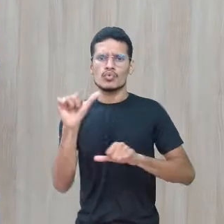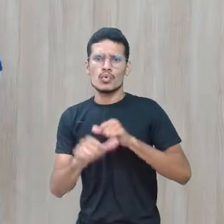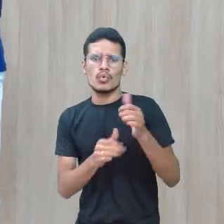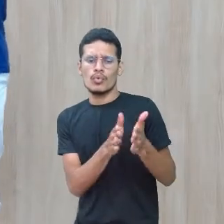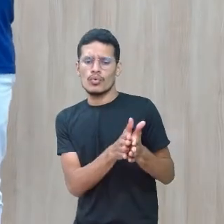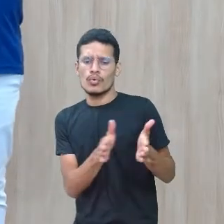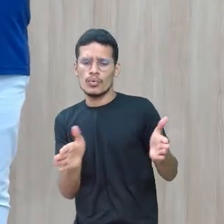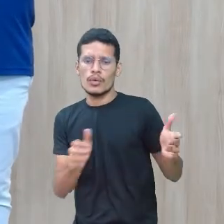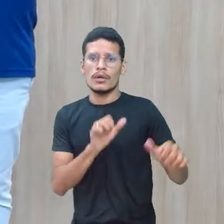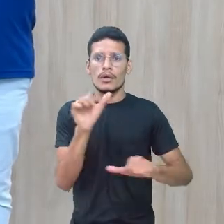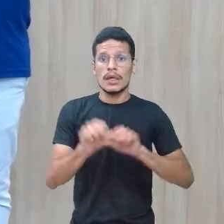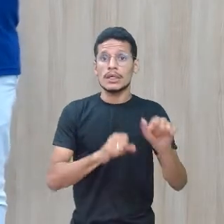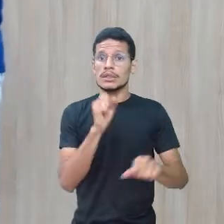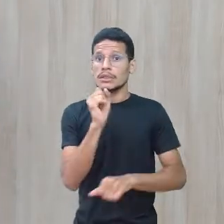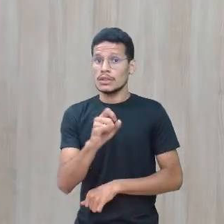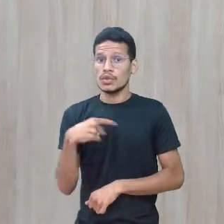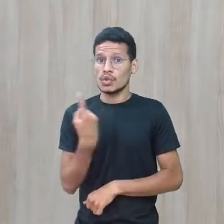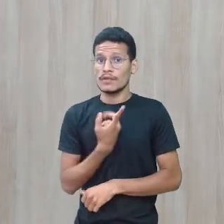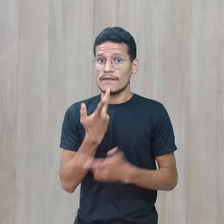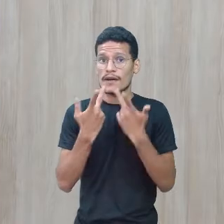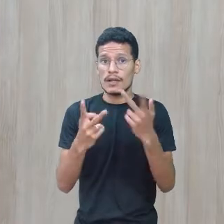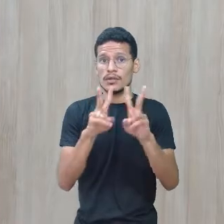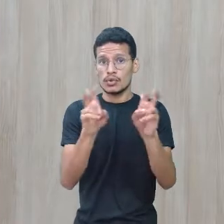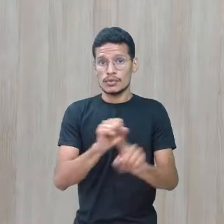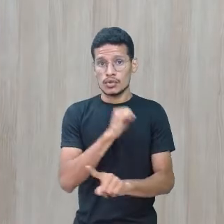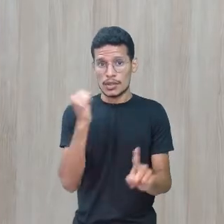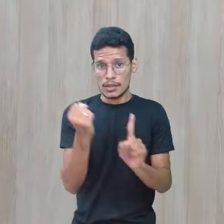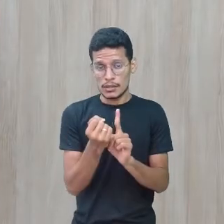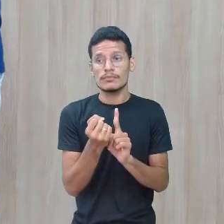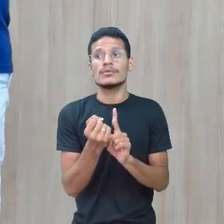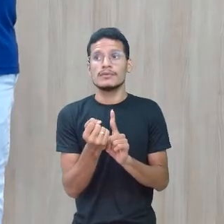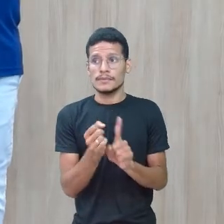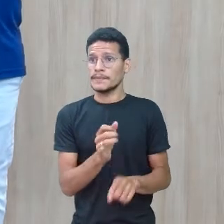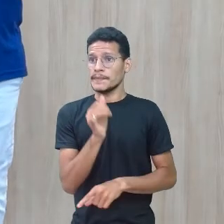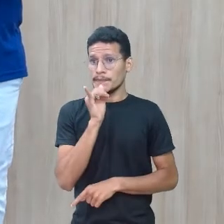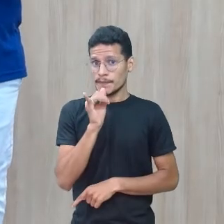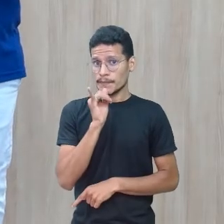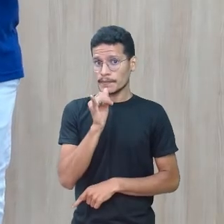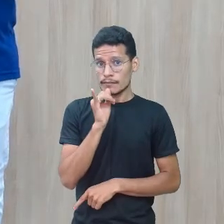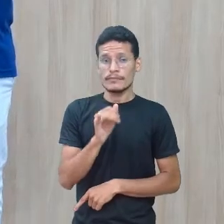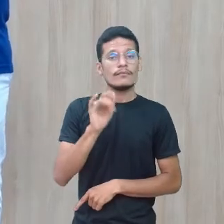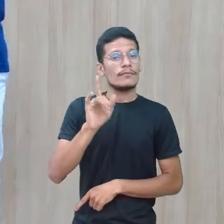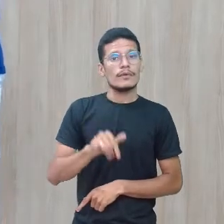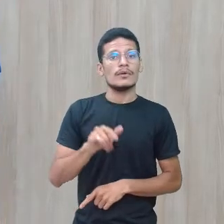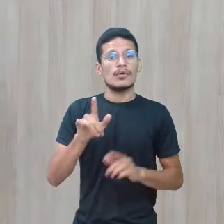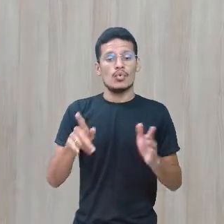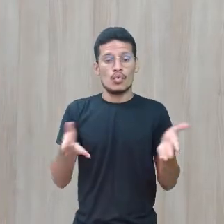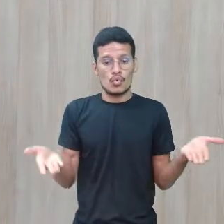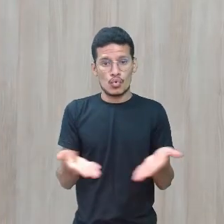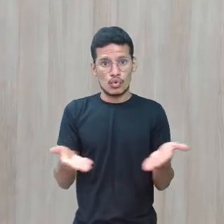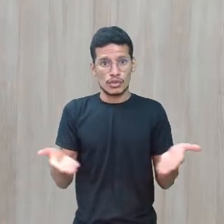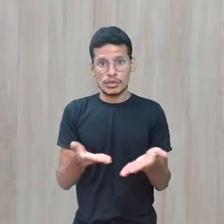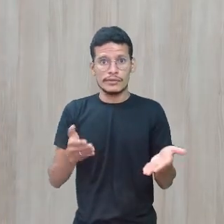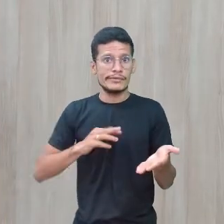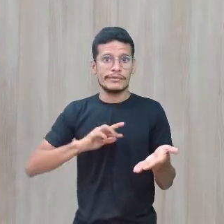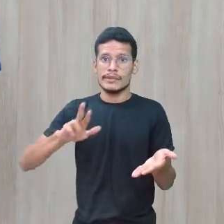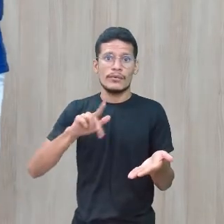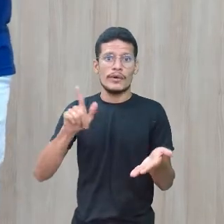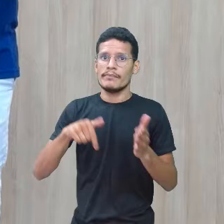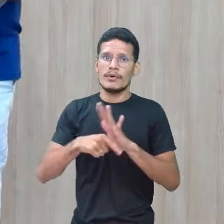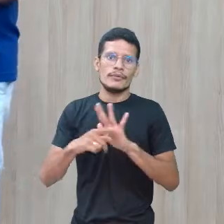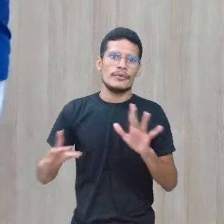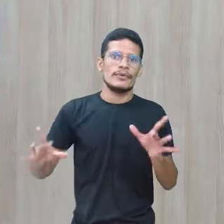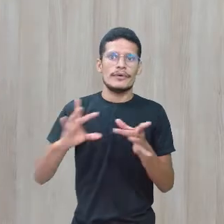tempo. Então, se a gente fala hoje em socialismo, por exemplo, o socialismo de hoje, ele não está